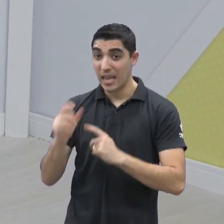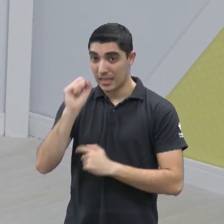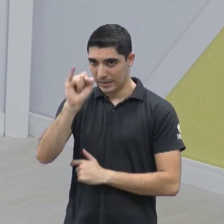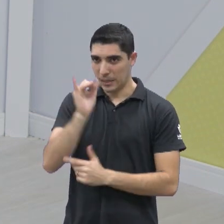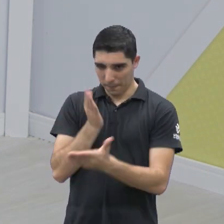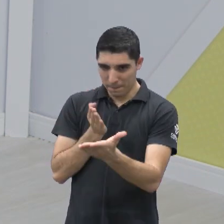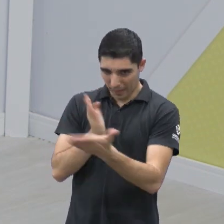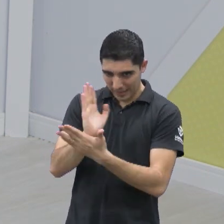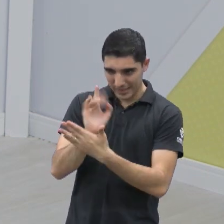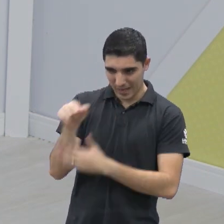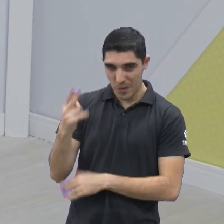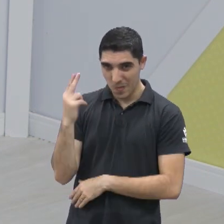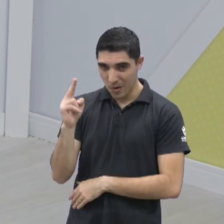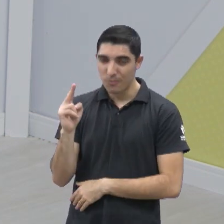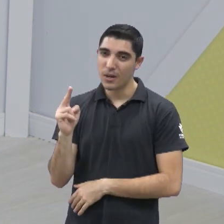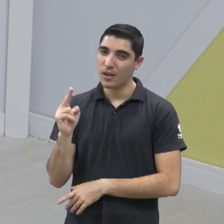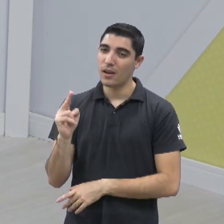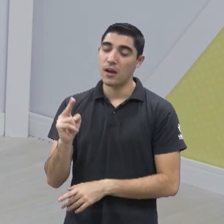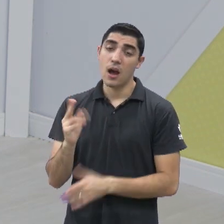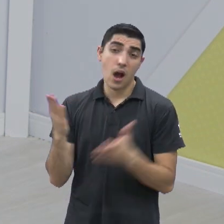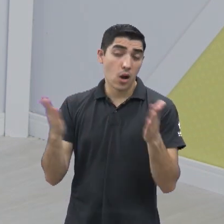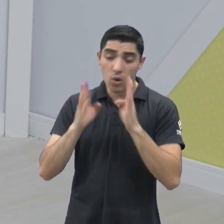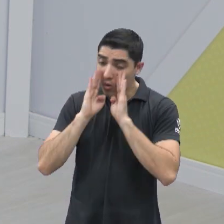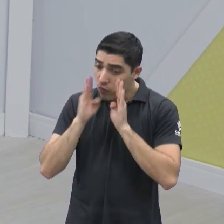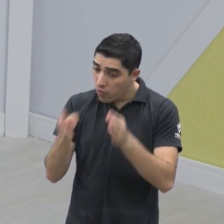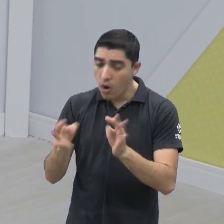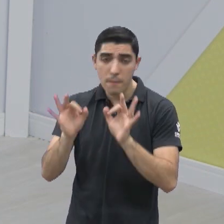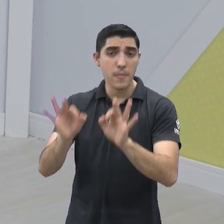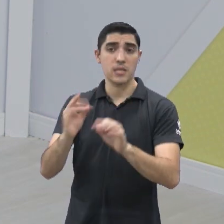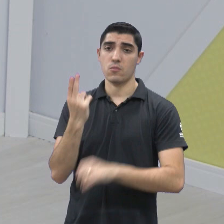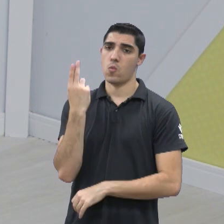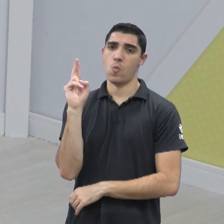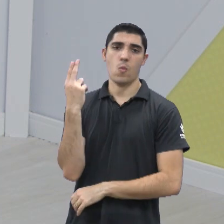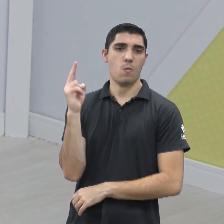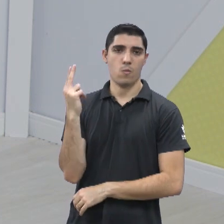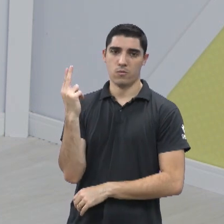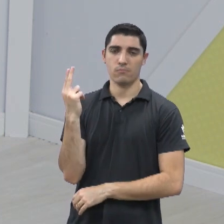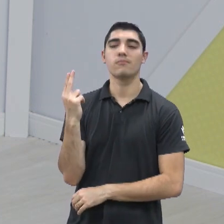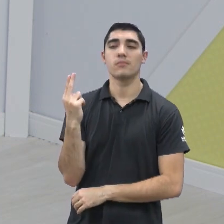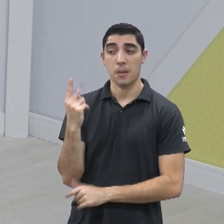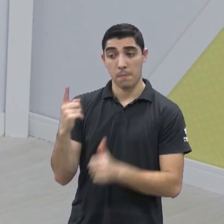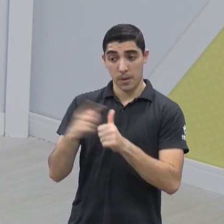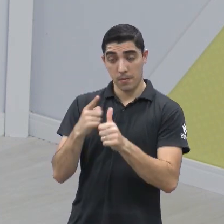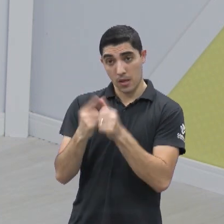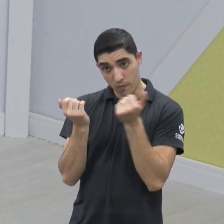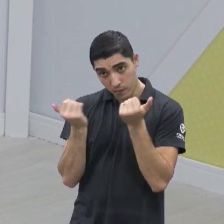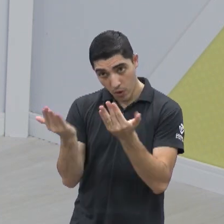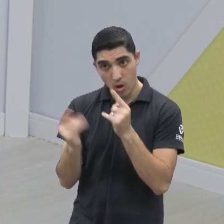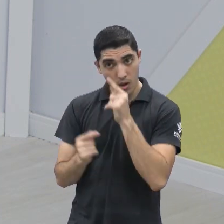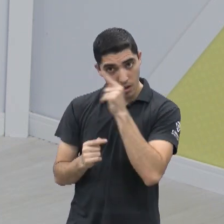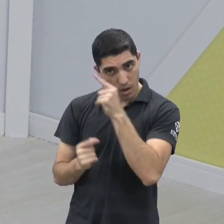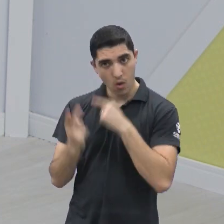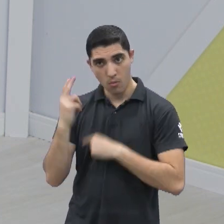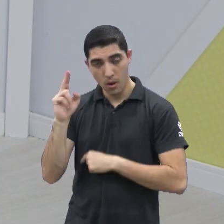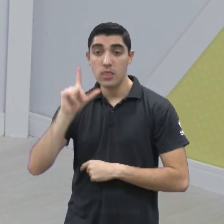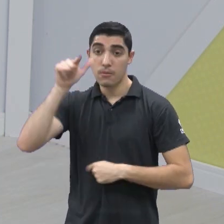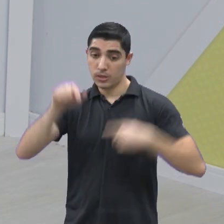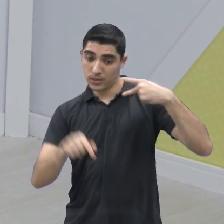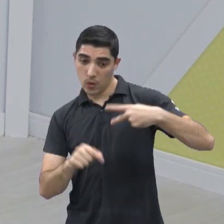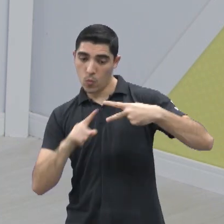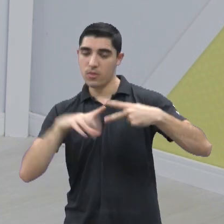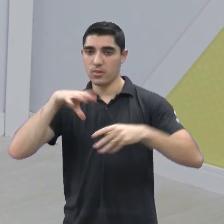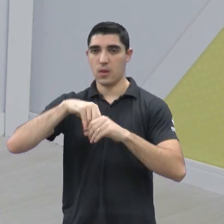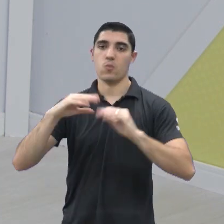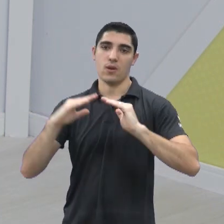aconteça. O detalhe é o seguinte, é pensar no Umuarama primeiro. Repito, primeiro jogo será lá, decisão aqui em São José dos Campos. E claro, assim que saírem as